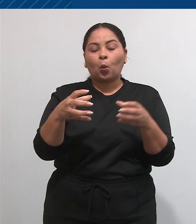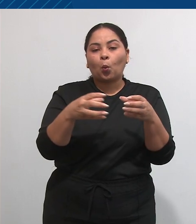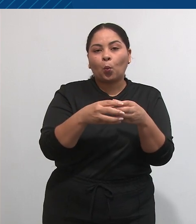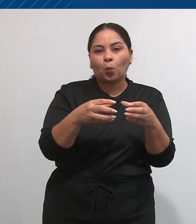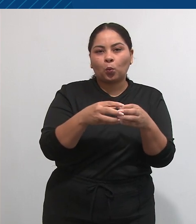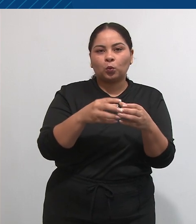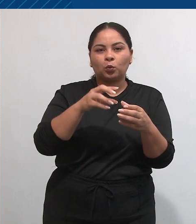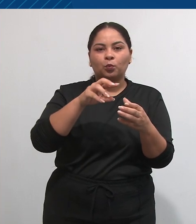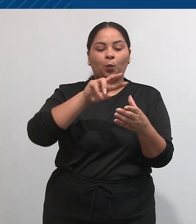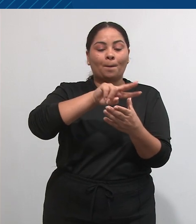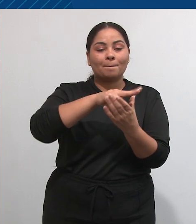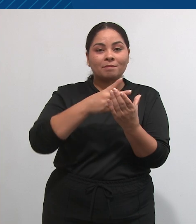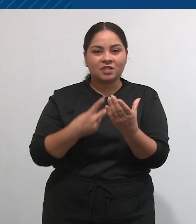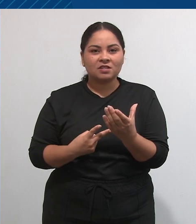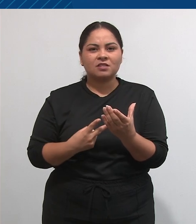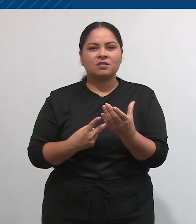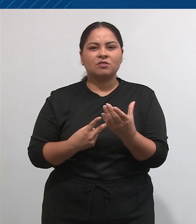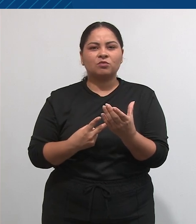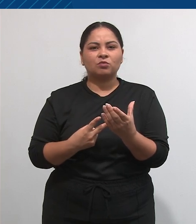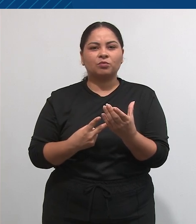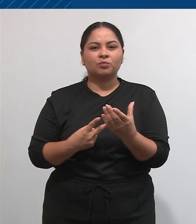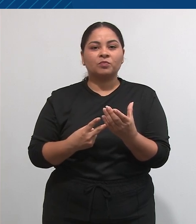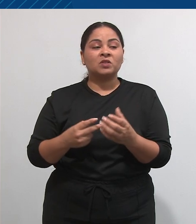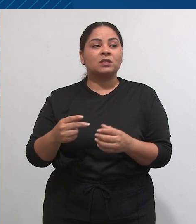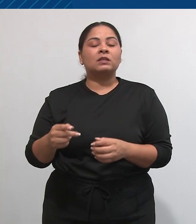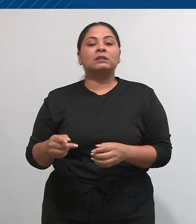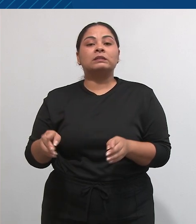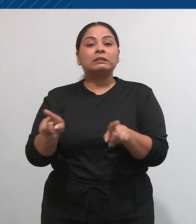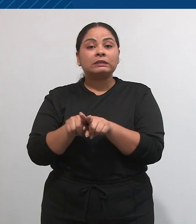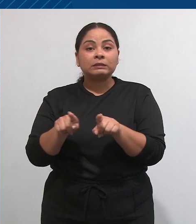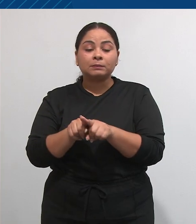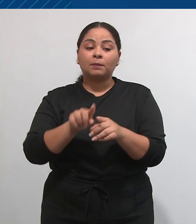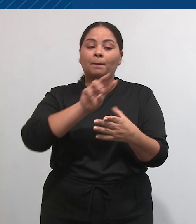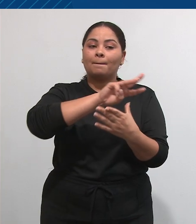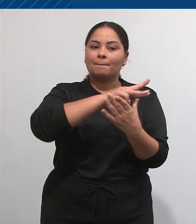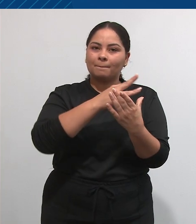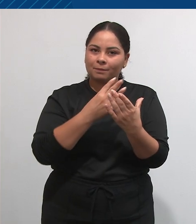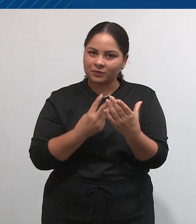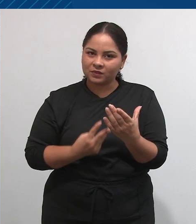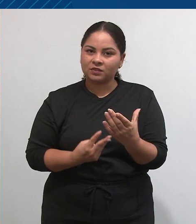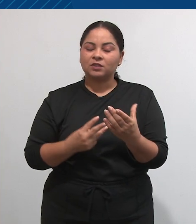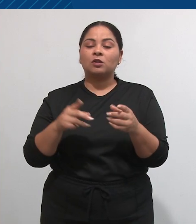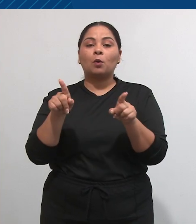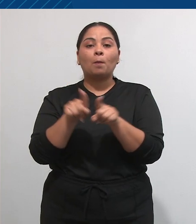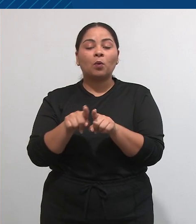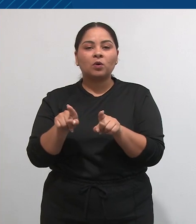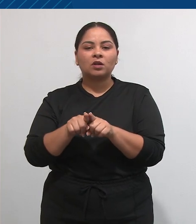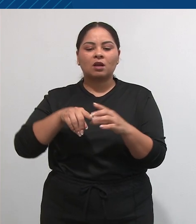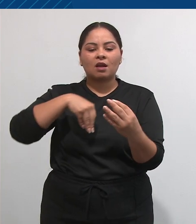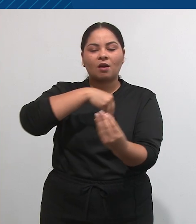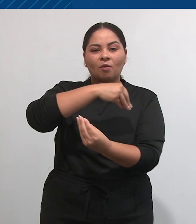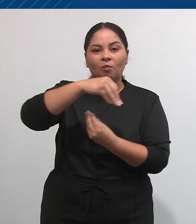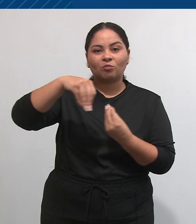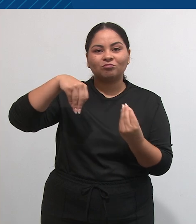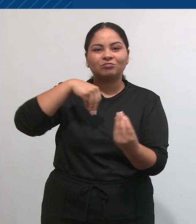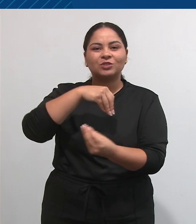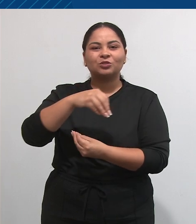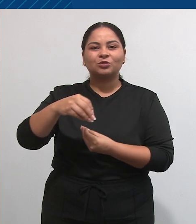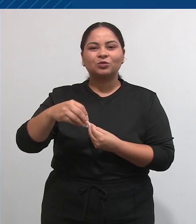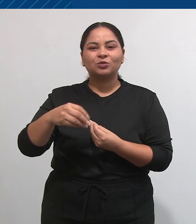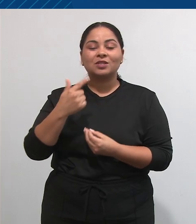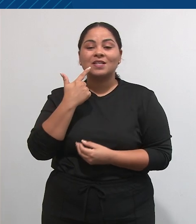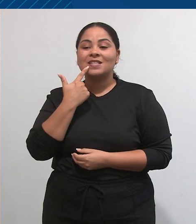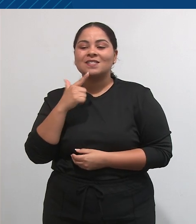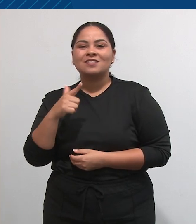acho que até trilíngue, né, que falava o português, o inglês britânico e o Benjan, que é uma mistura, é um dialeto, assim